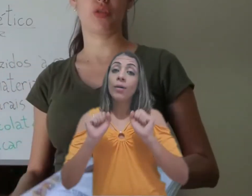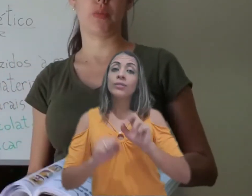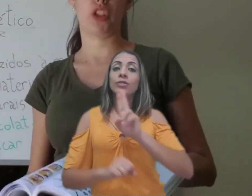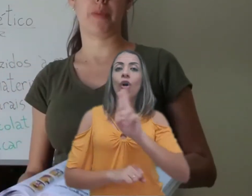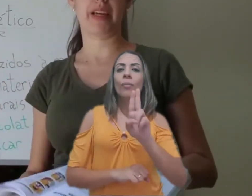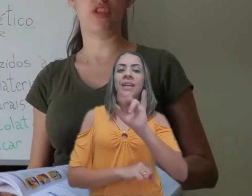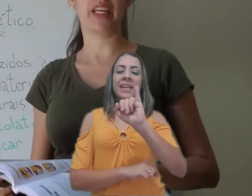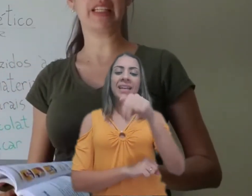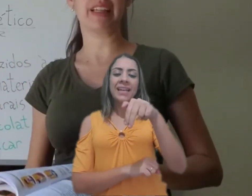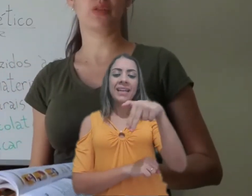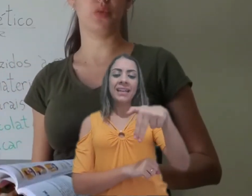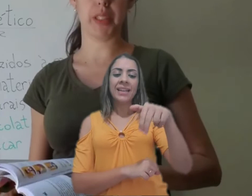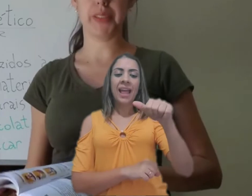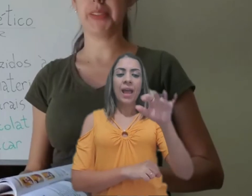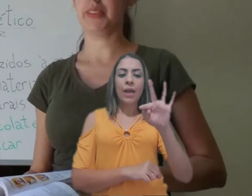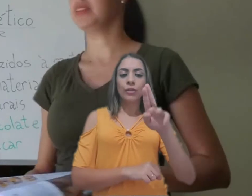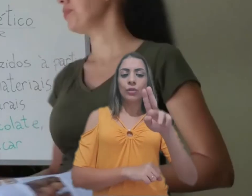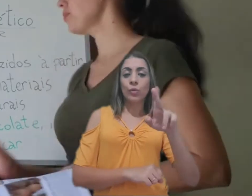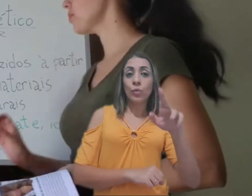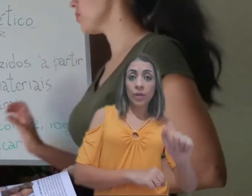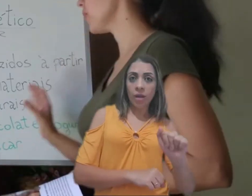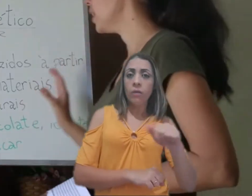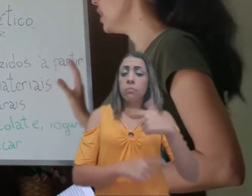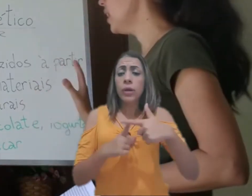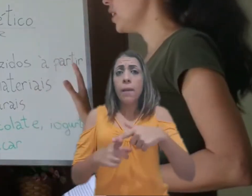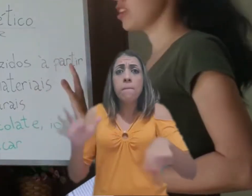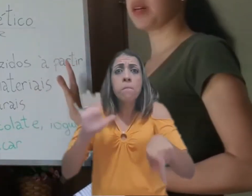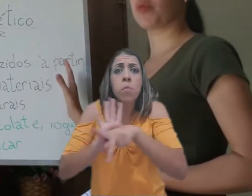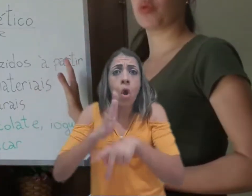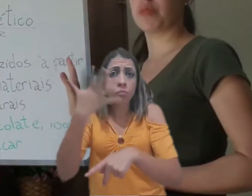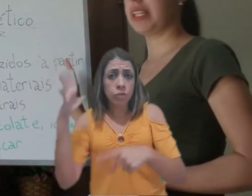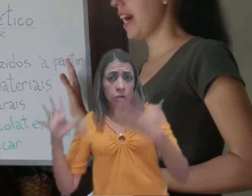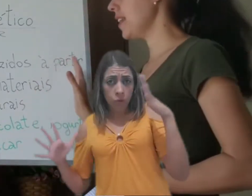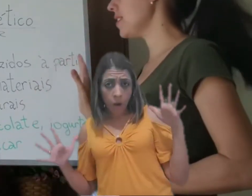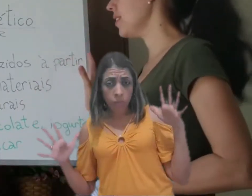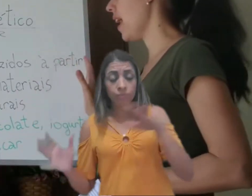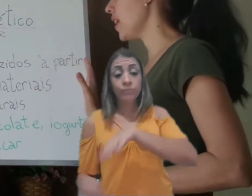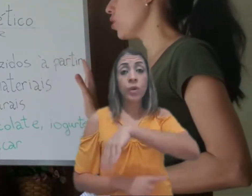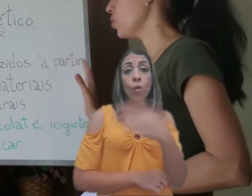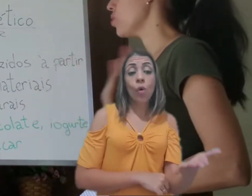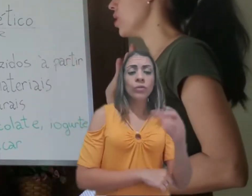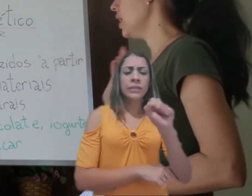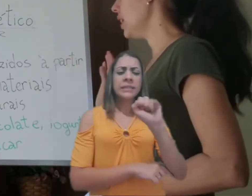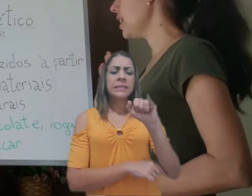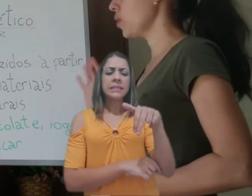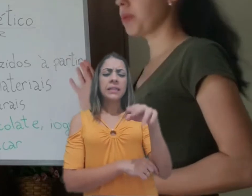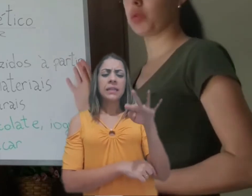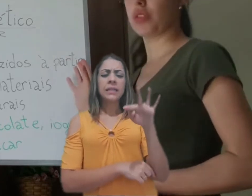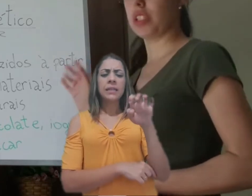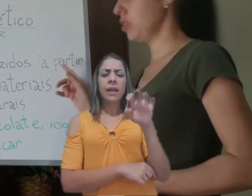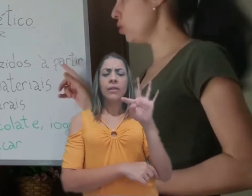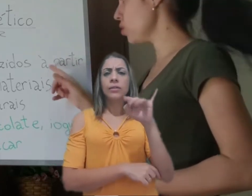a gente pode chamar isso de in natura. E nós temos os materiais sintéticos, que eles